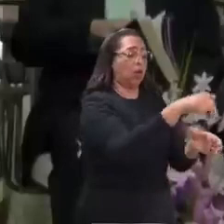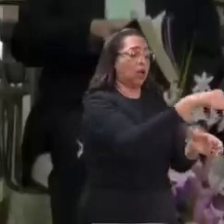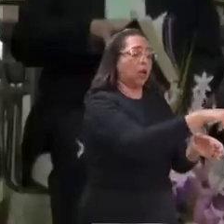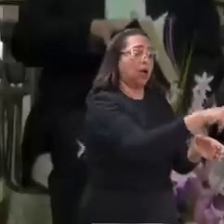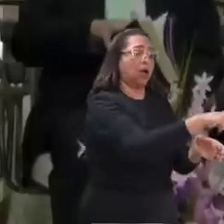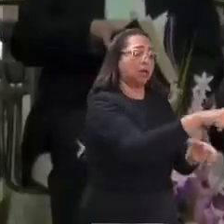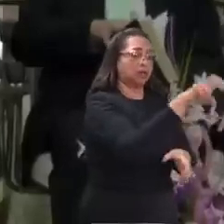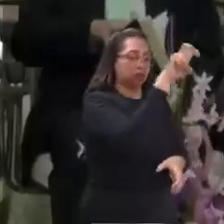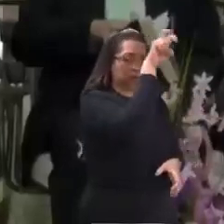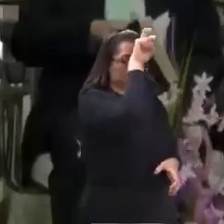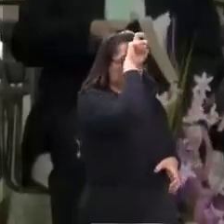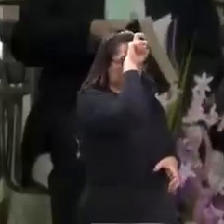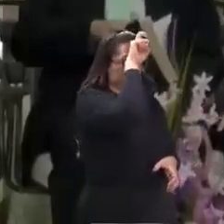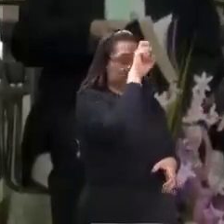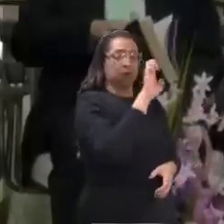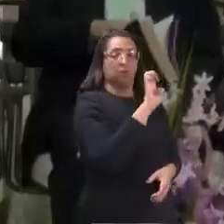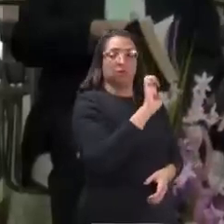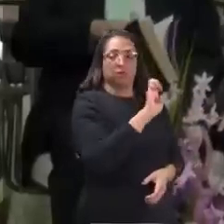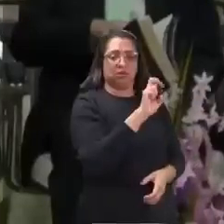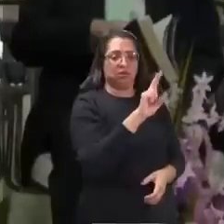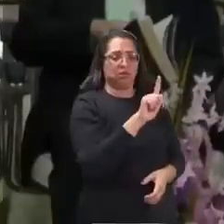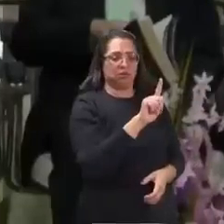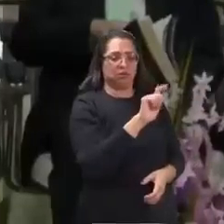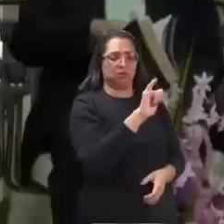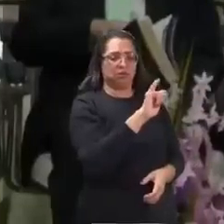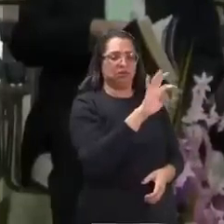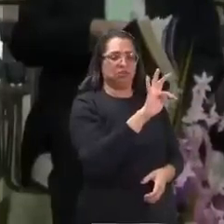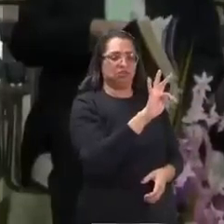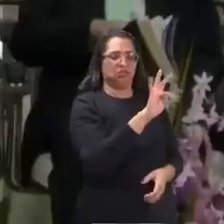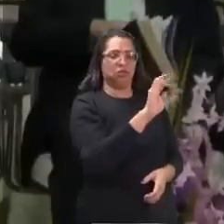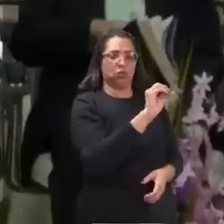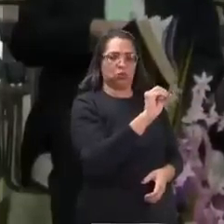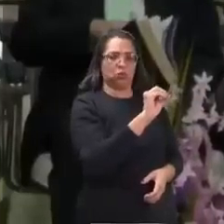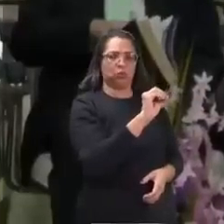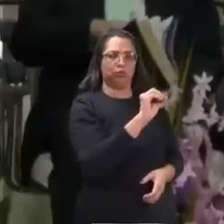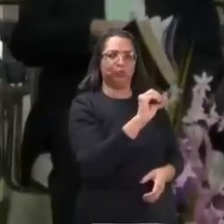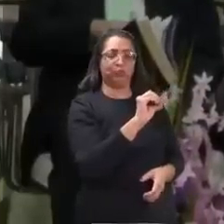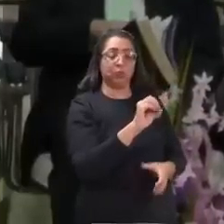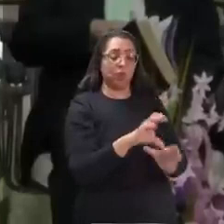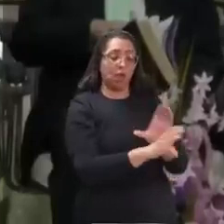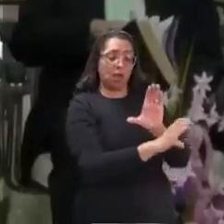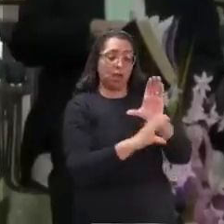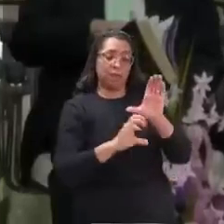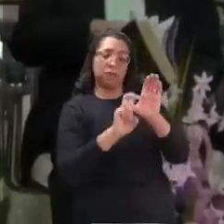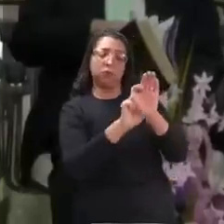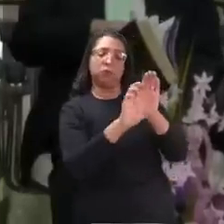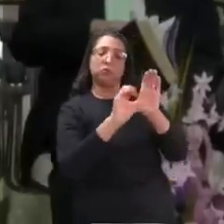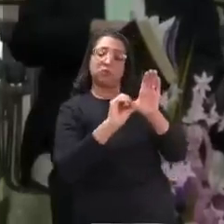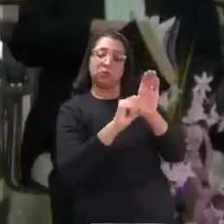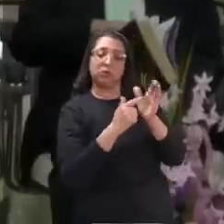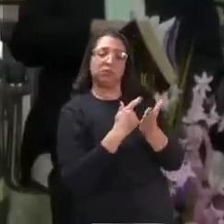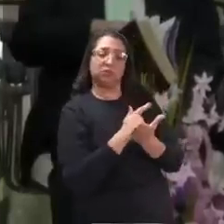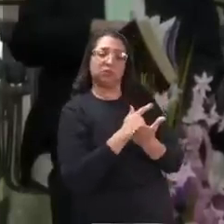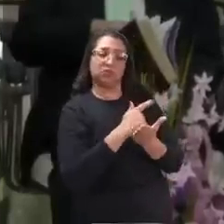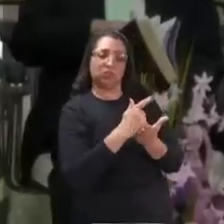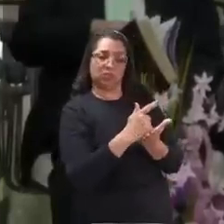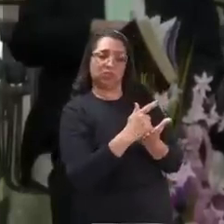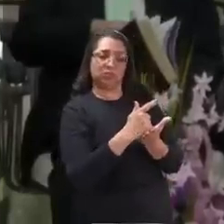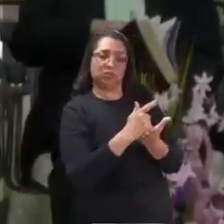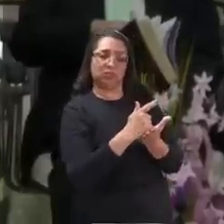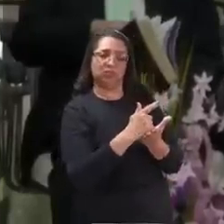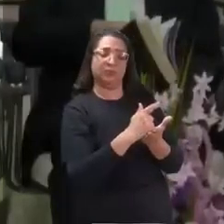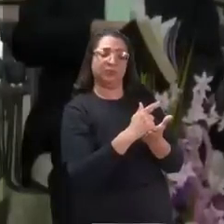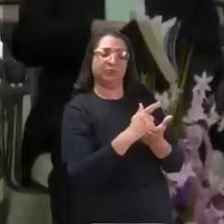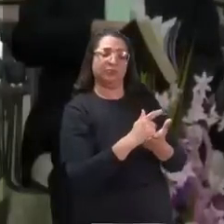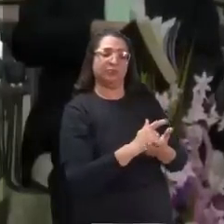Final do Gênesis, capítulo 50. Vai terminar a dizer que José, o herói nacional. Quem é o herói do